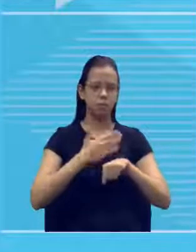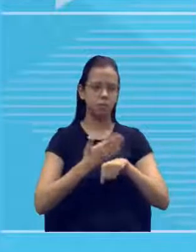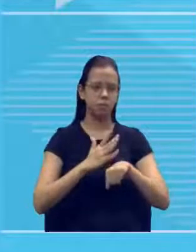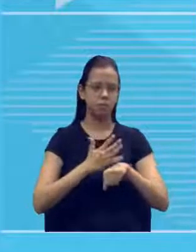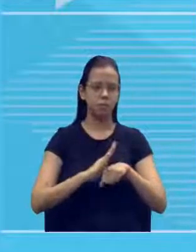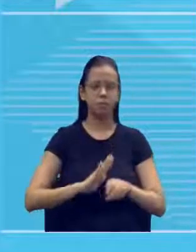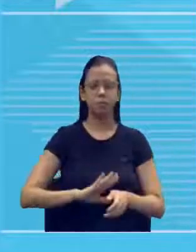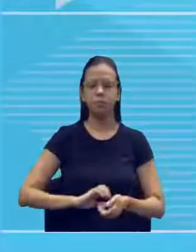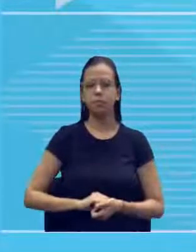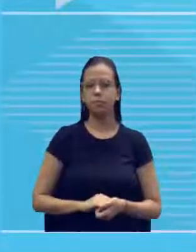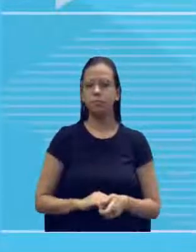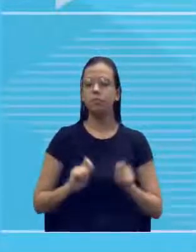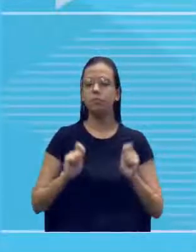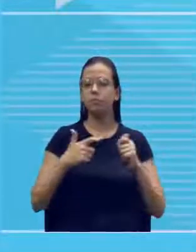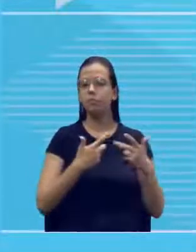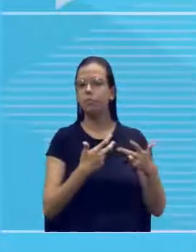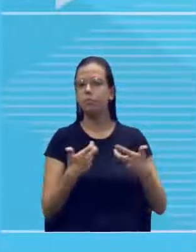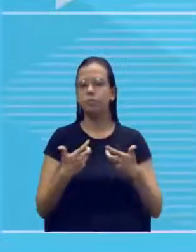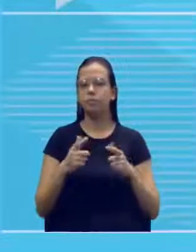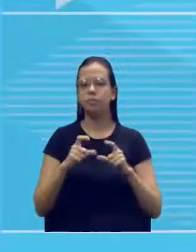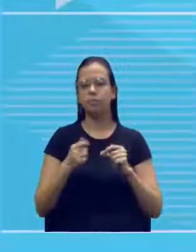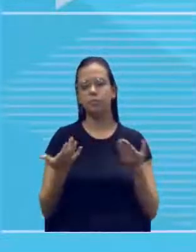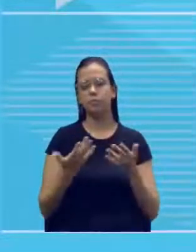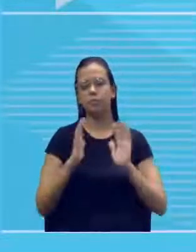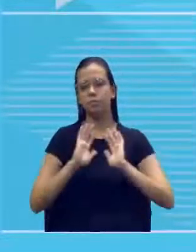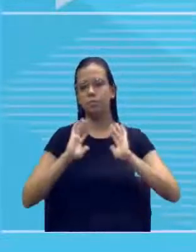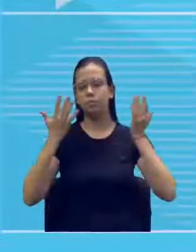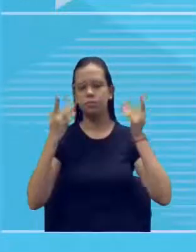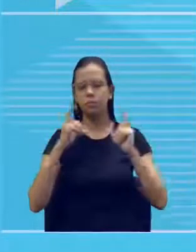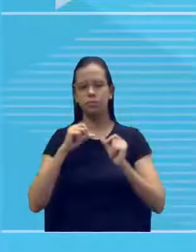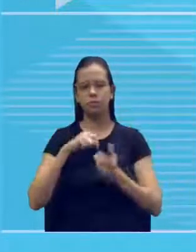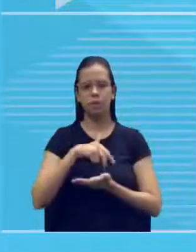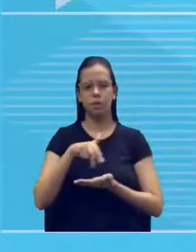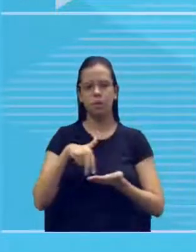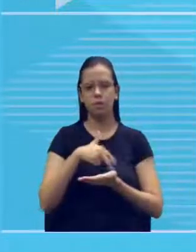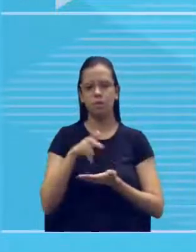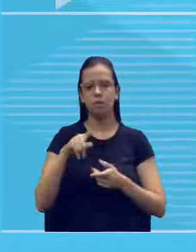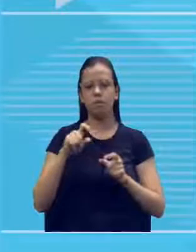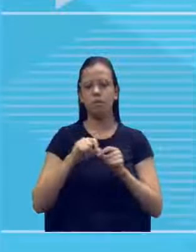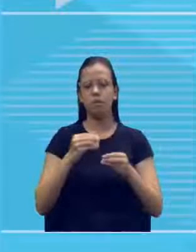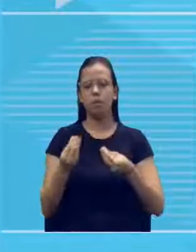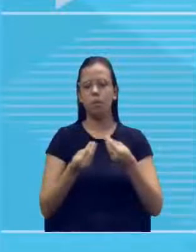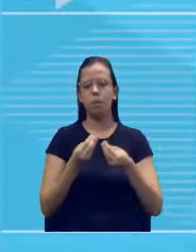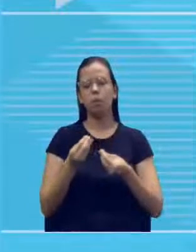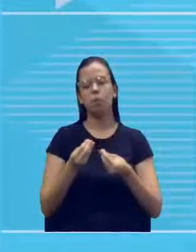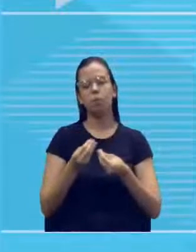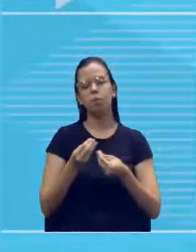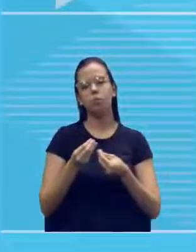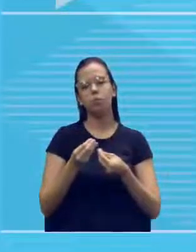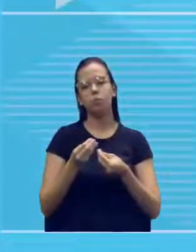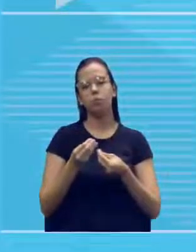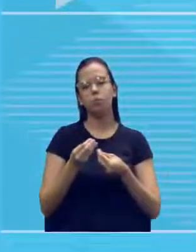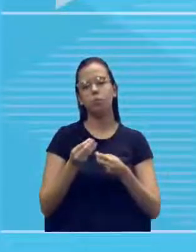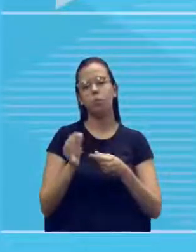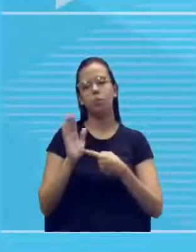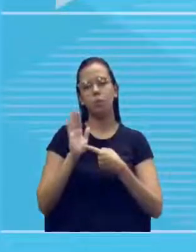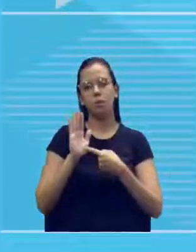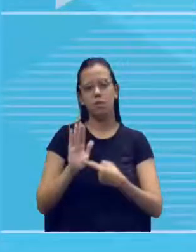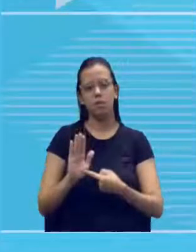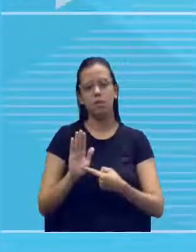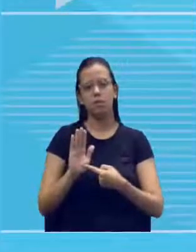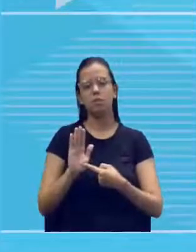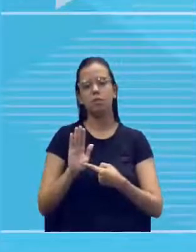percebem que agora os rituais, a dança, ela é feita como uma forma de manifestar a